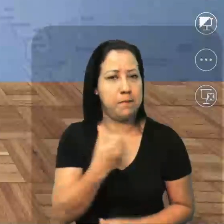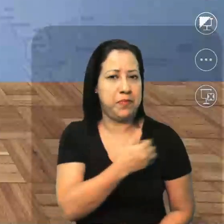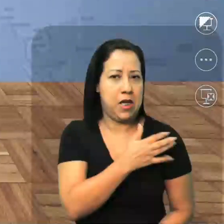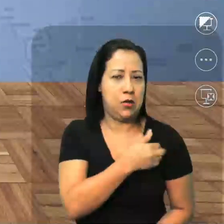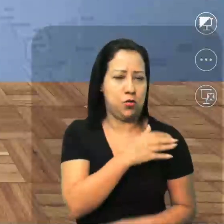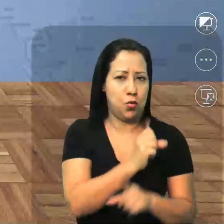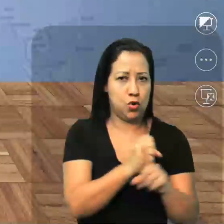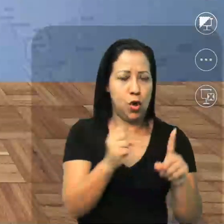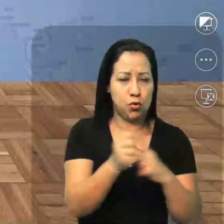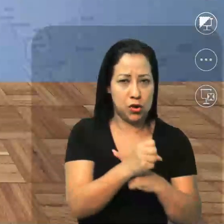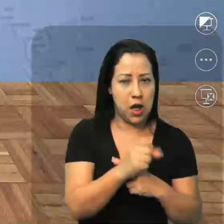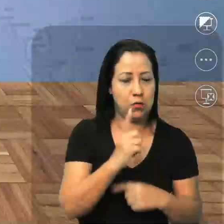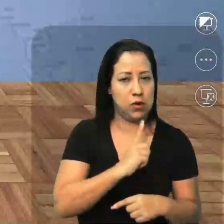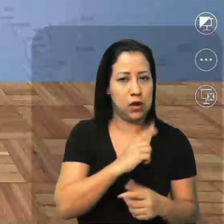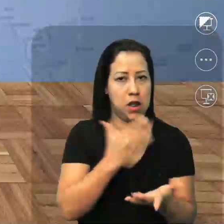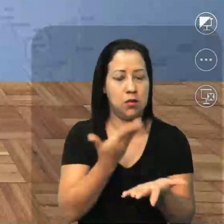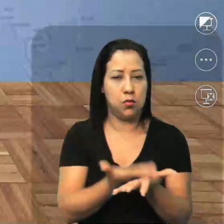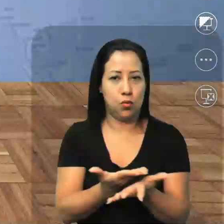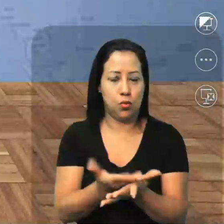mundial é um problema.